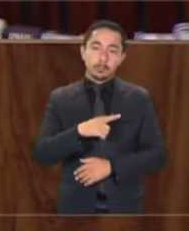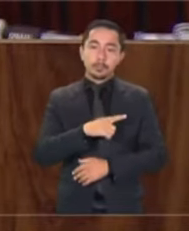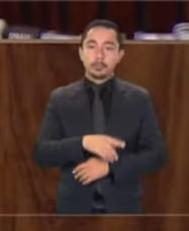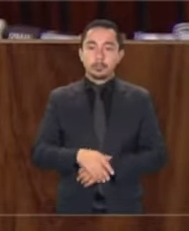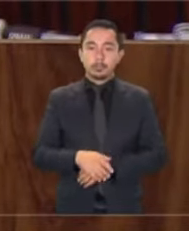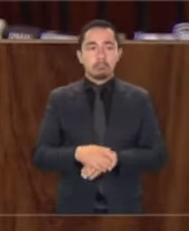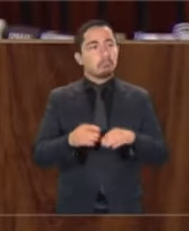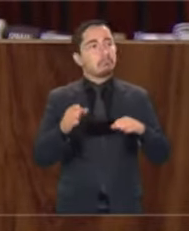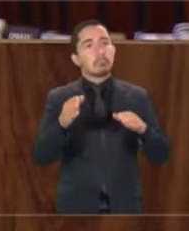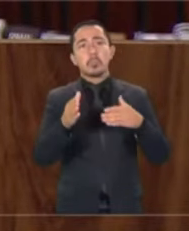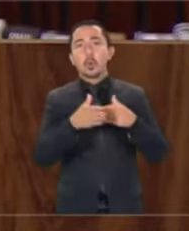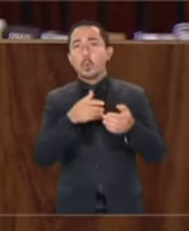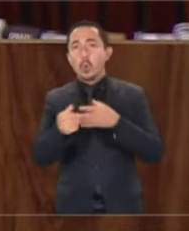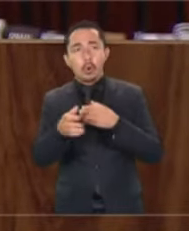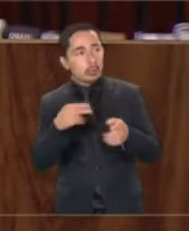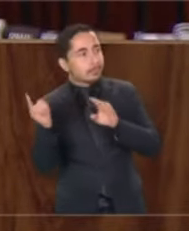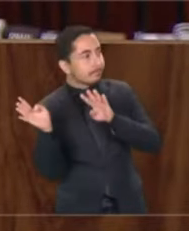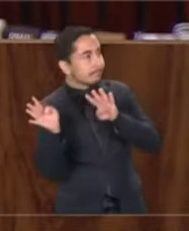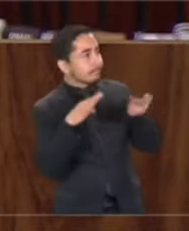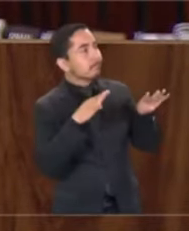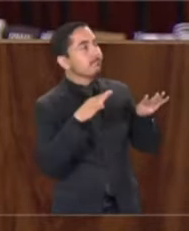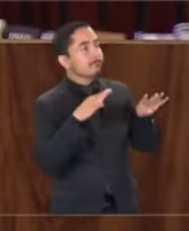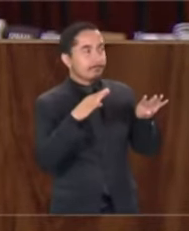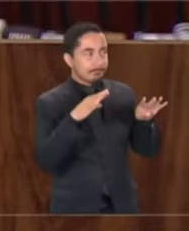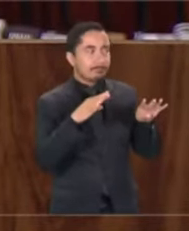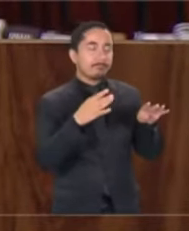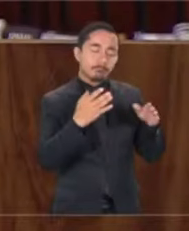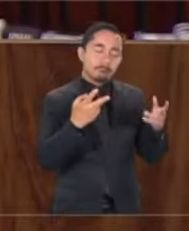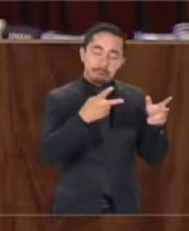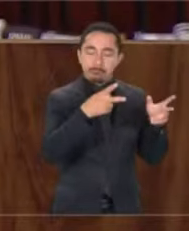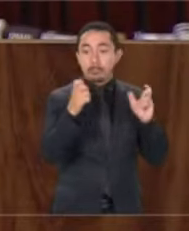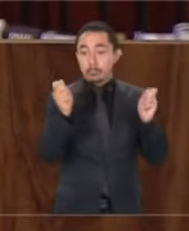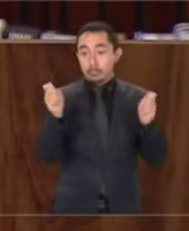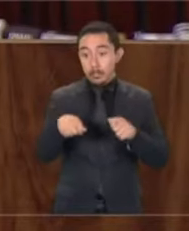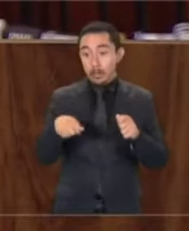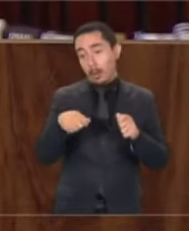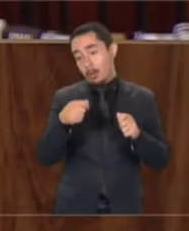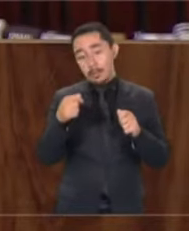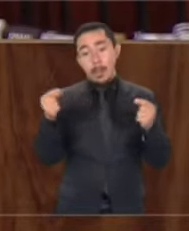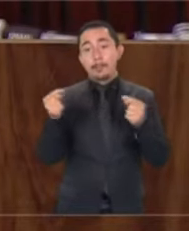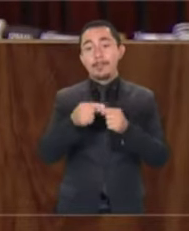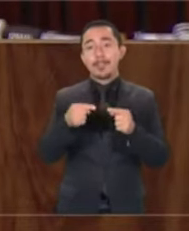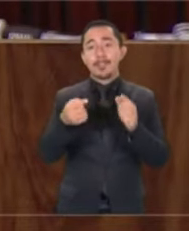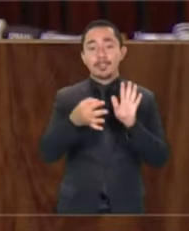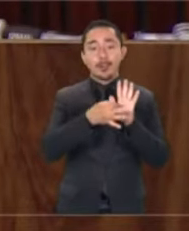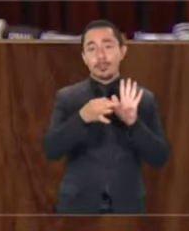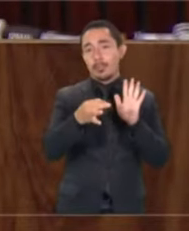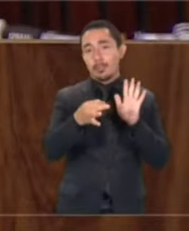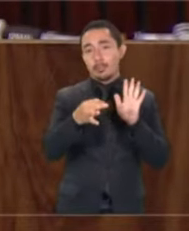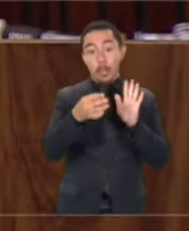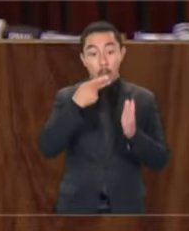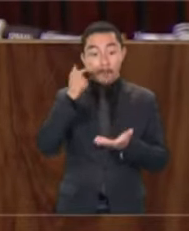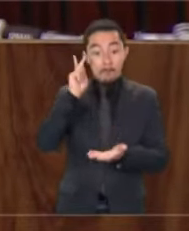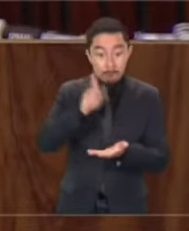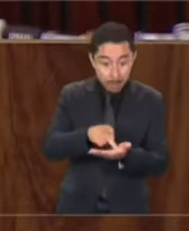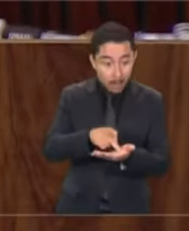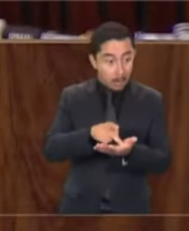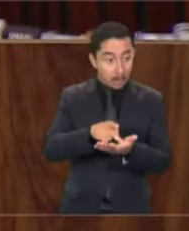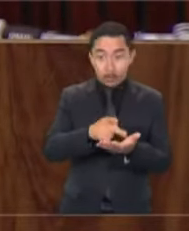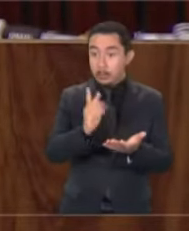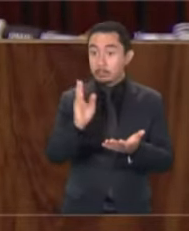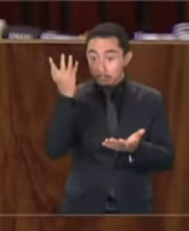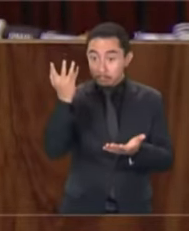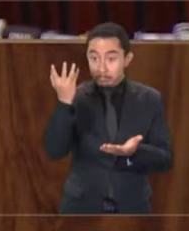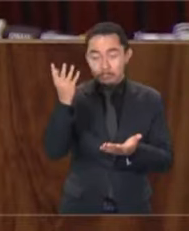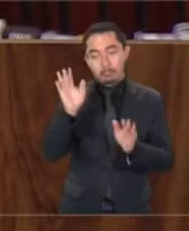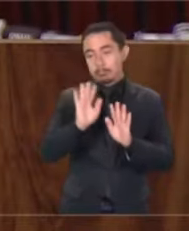ouvinte percebe isso, ou seja, trata-se de opinião e não de relato de fatos. Conforme já